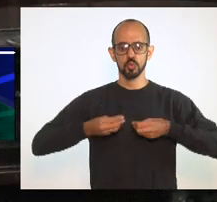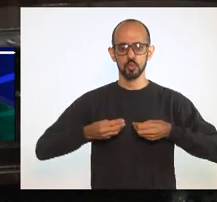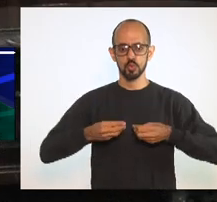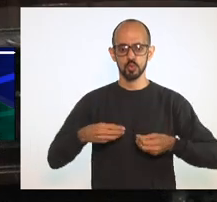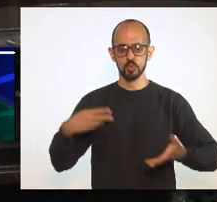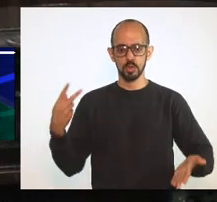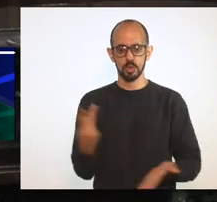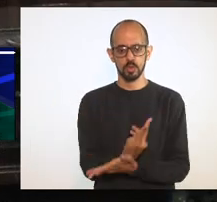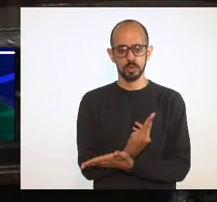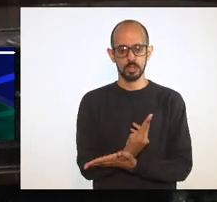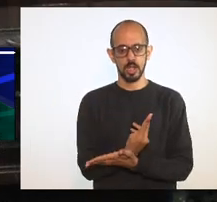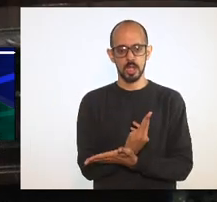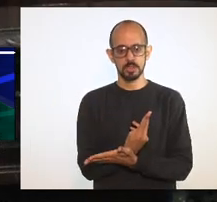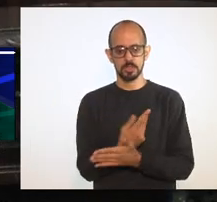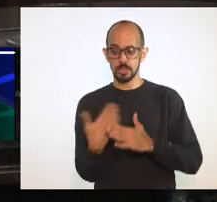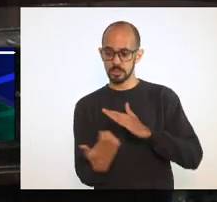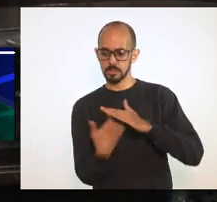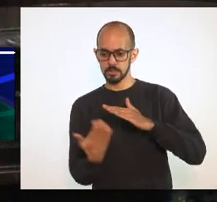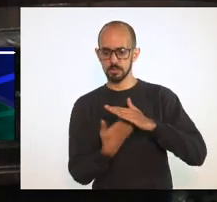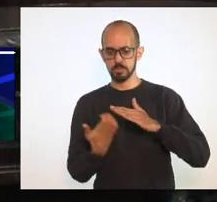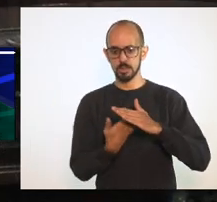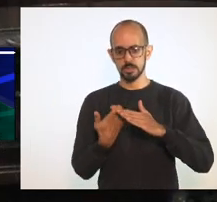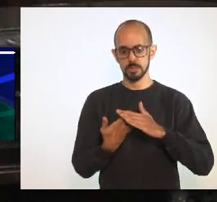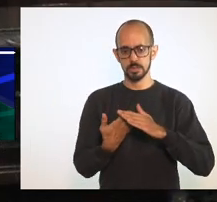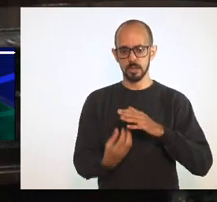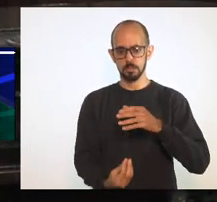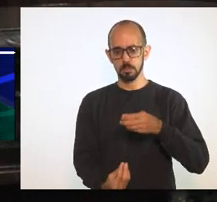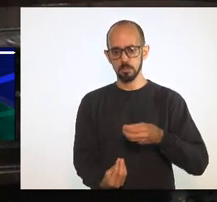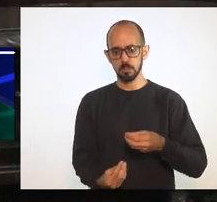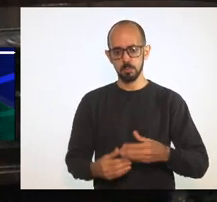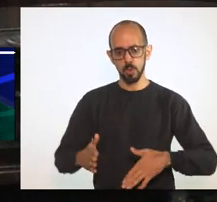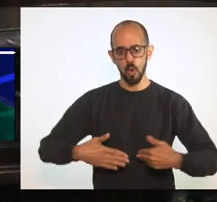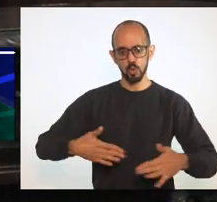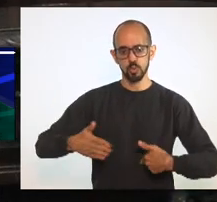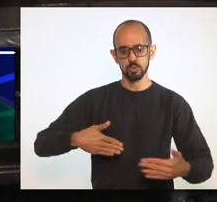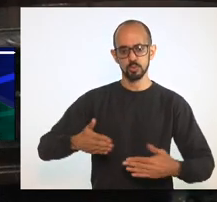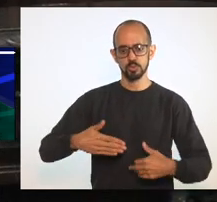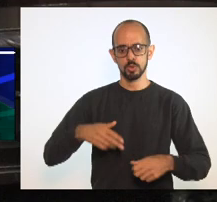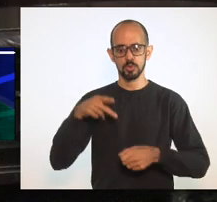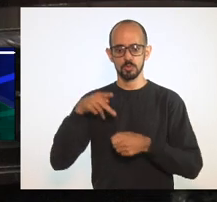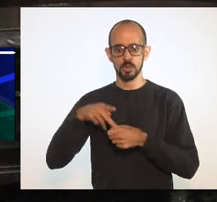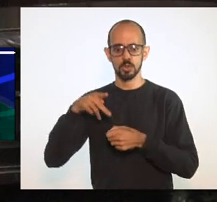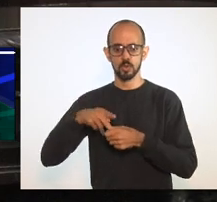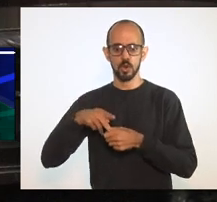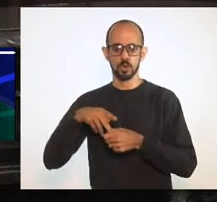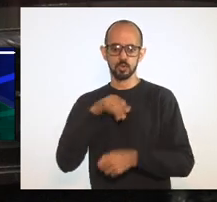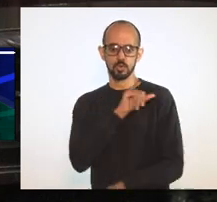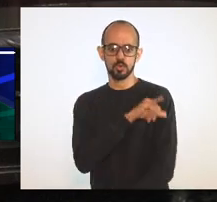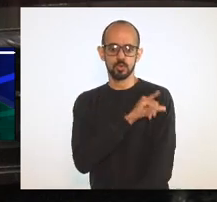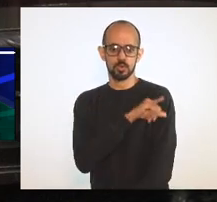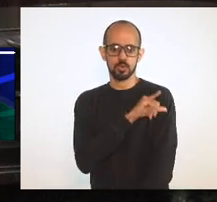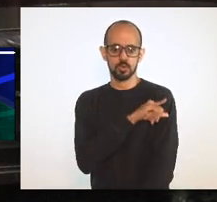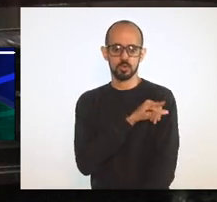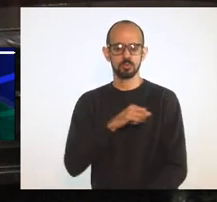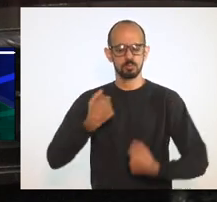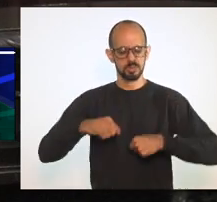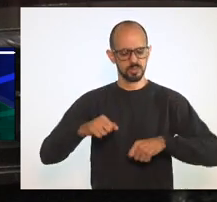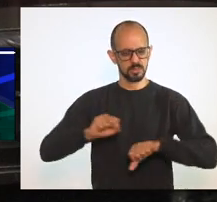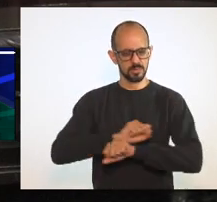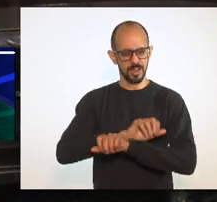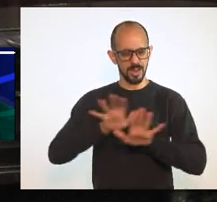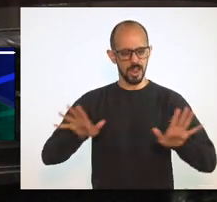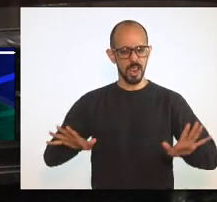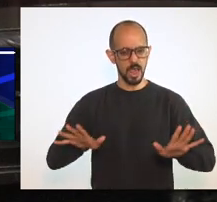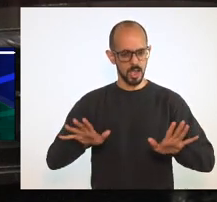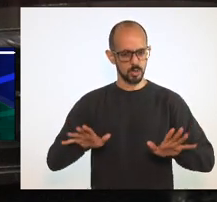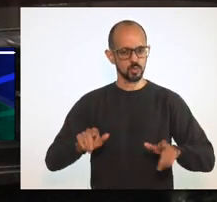operadoras dessa cadeia produtiva do óleo e gás no Rio de Janeiro. Nós precisamos ter transparência